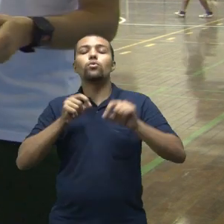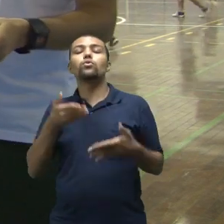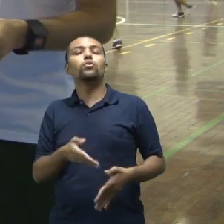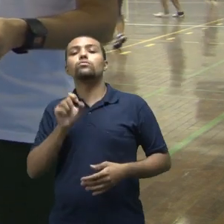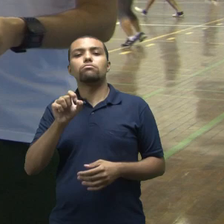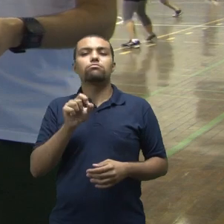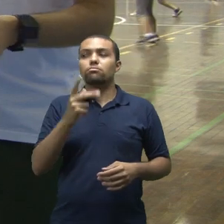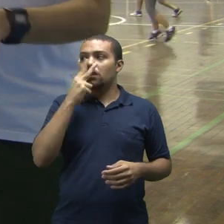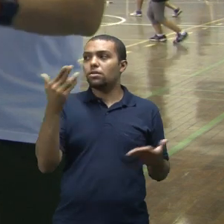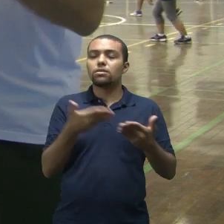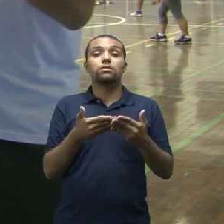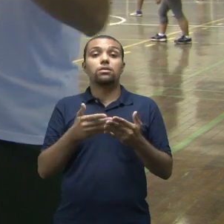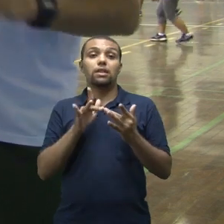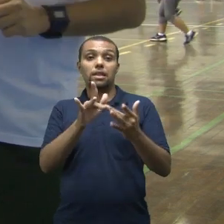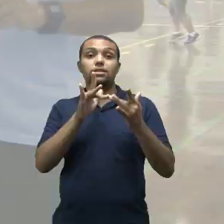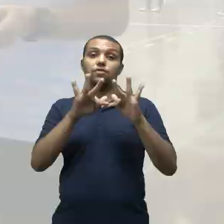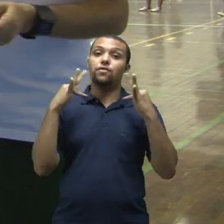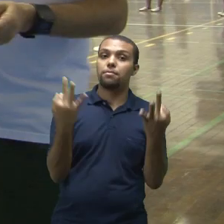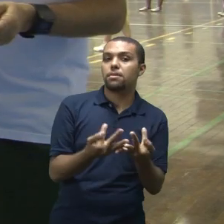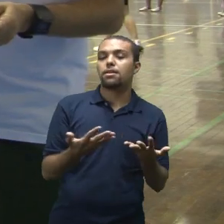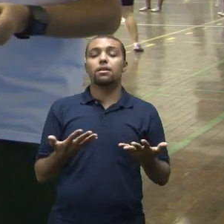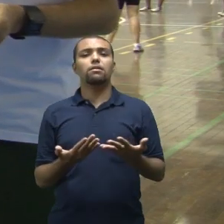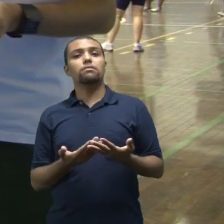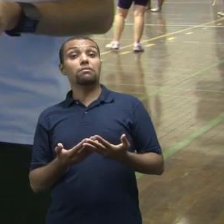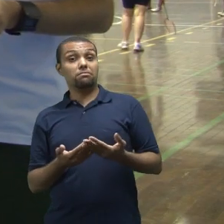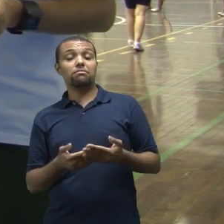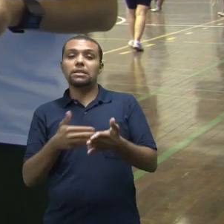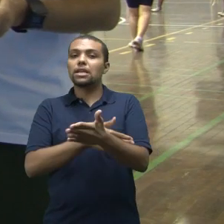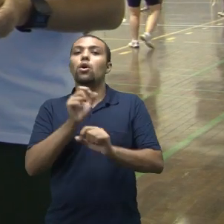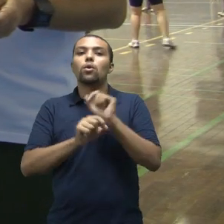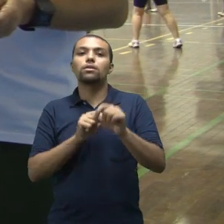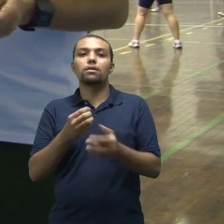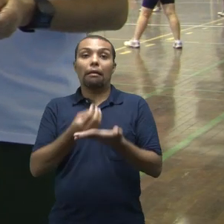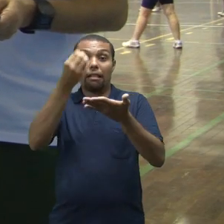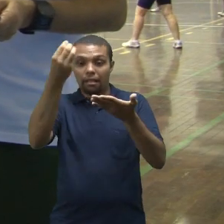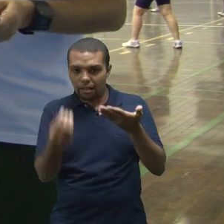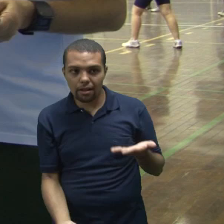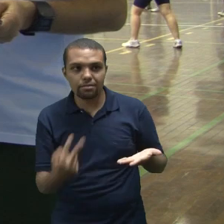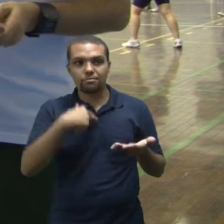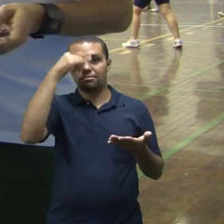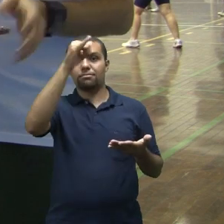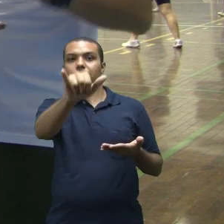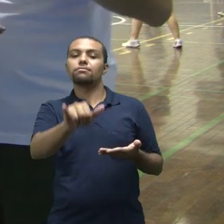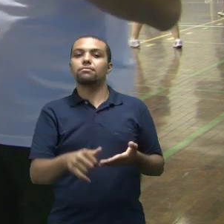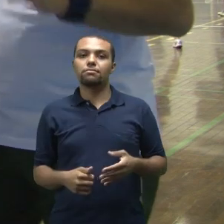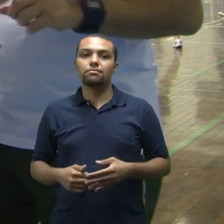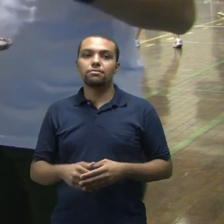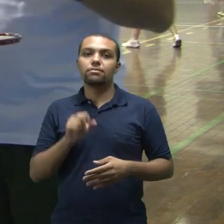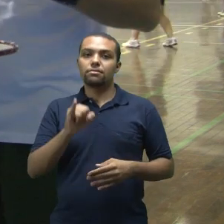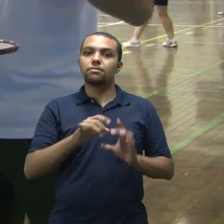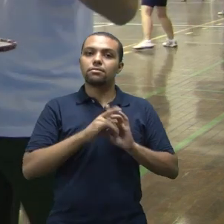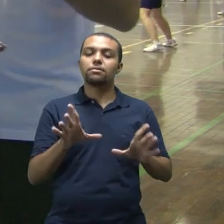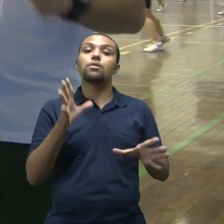do badminton também, que eu gosto de ressaltar, é a interação com a família. E o segredo, literalmente, é não deixar a peteca cair. Não deixar a peteca